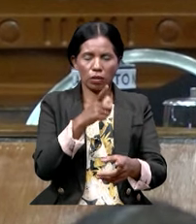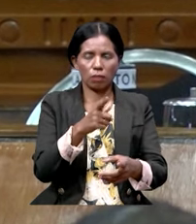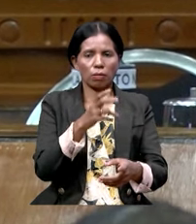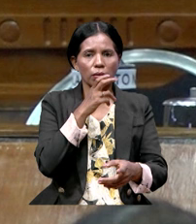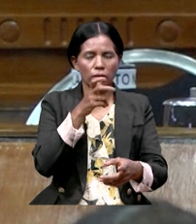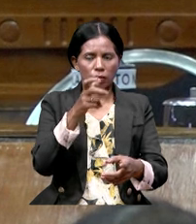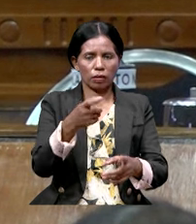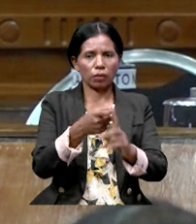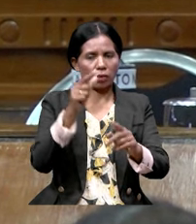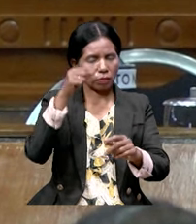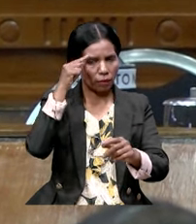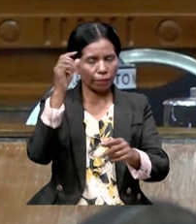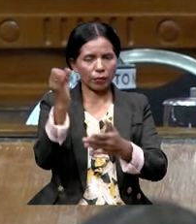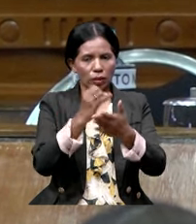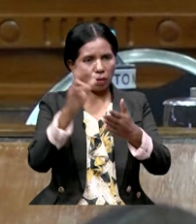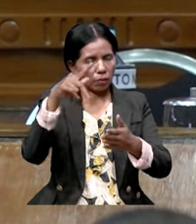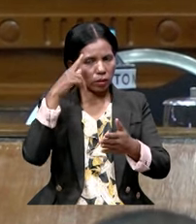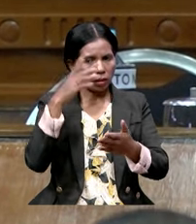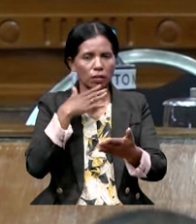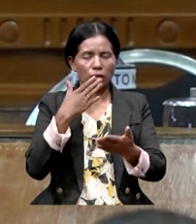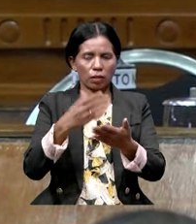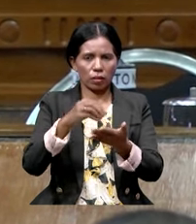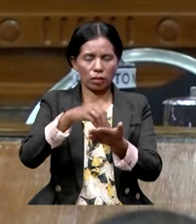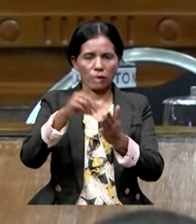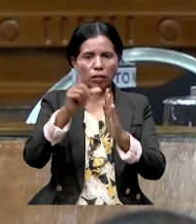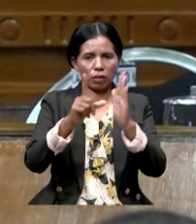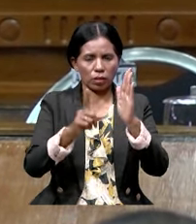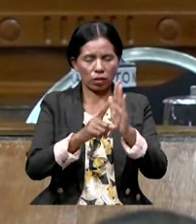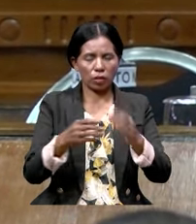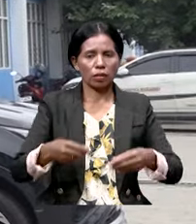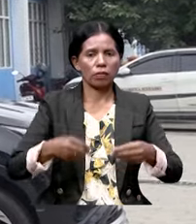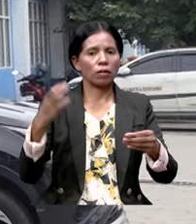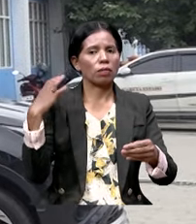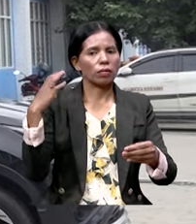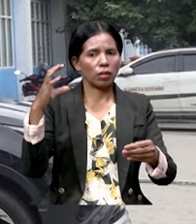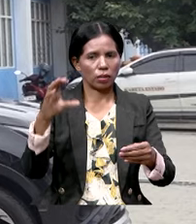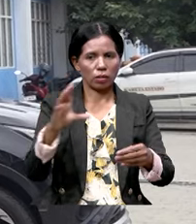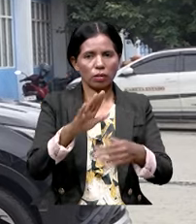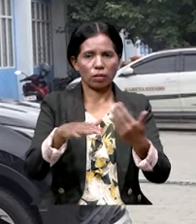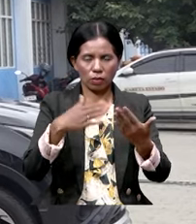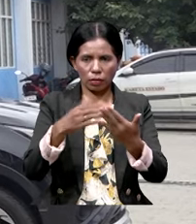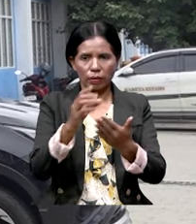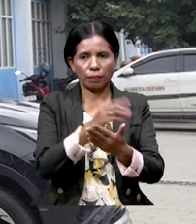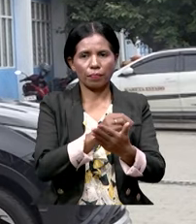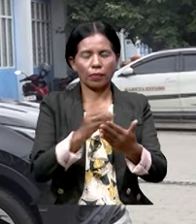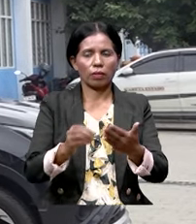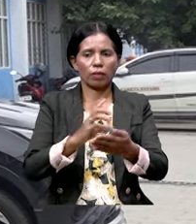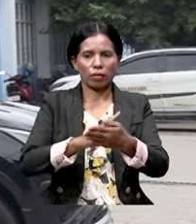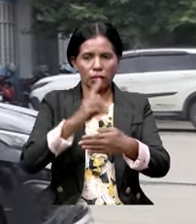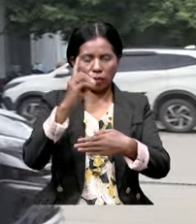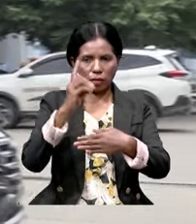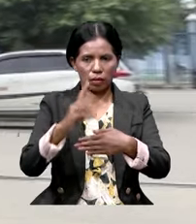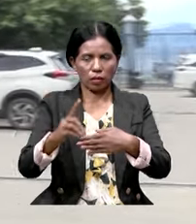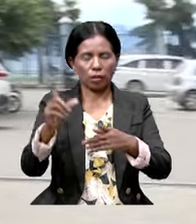parte governo, desenha política dia, no cria lei, a tu fo competência ba parte relevante sira, ho de desenvolve